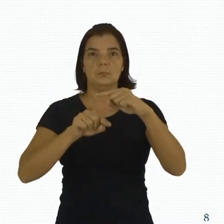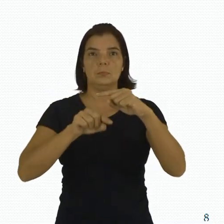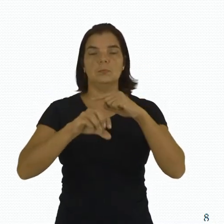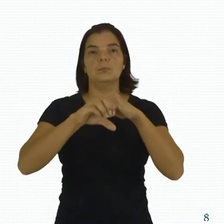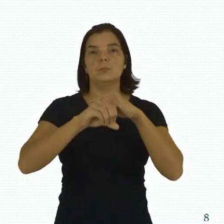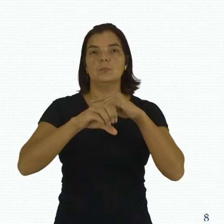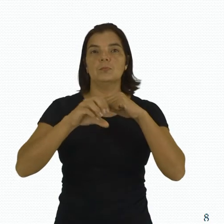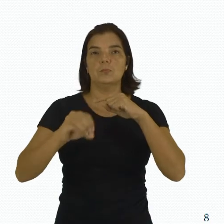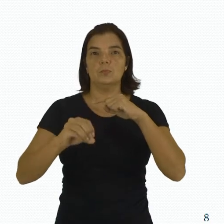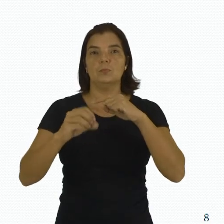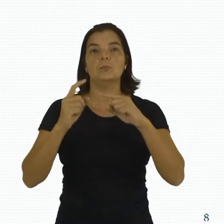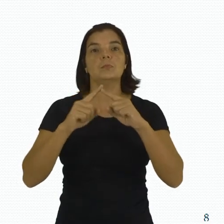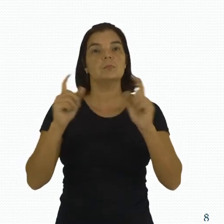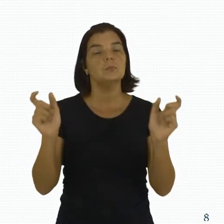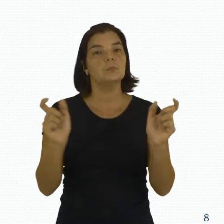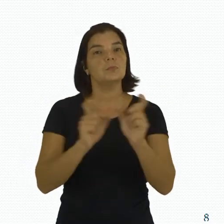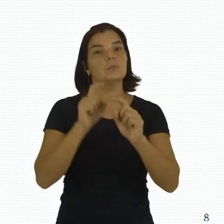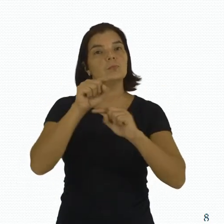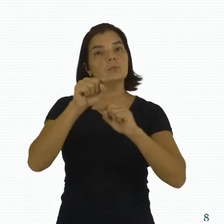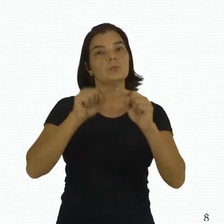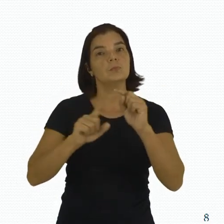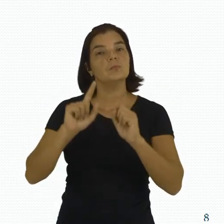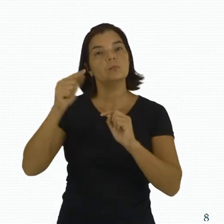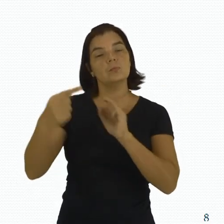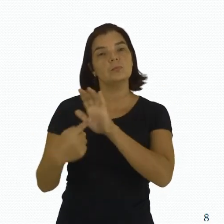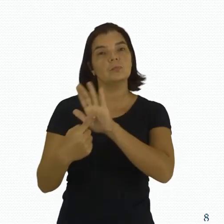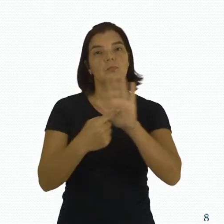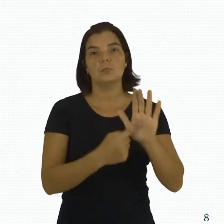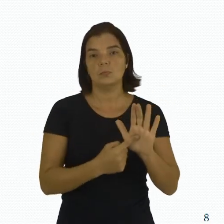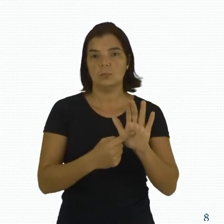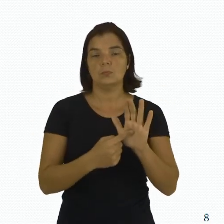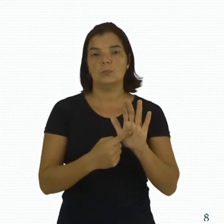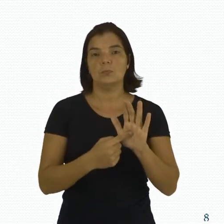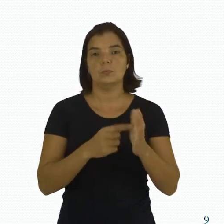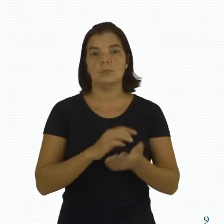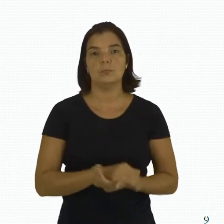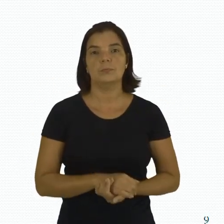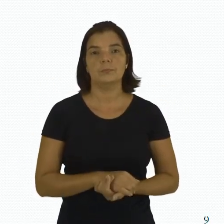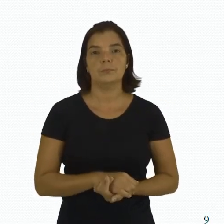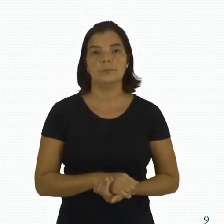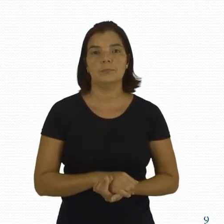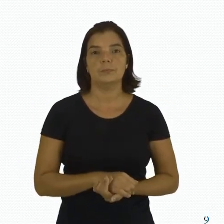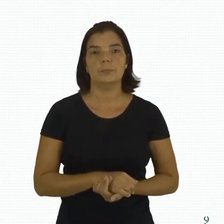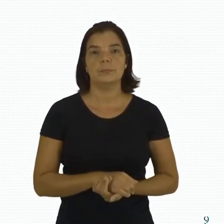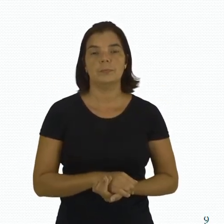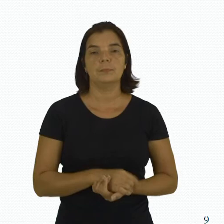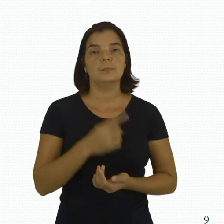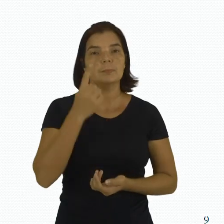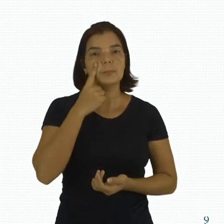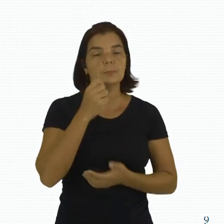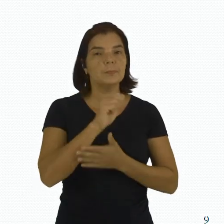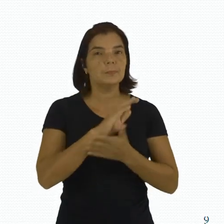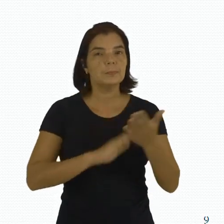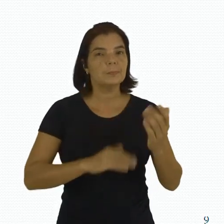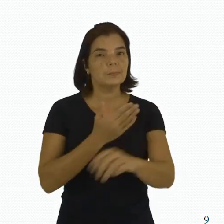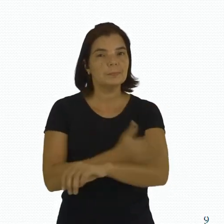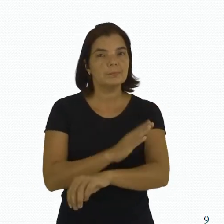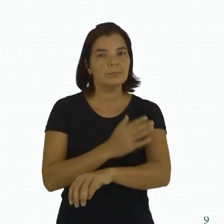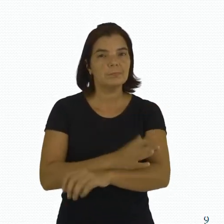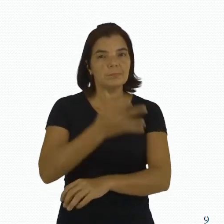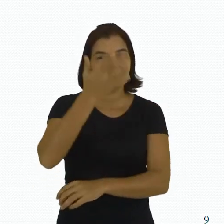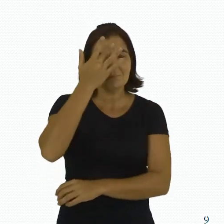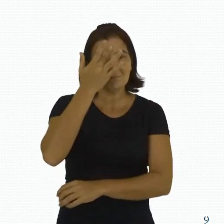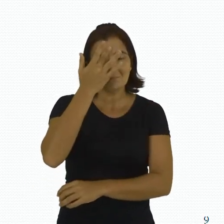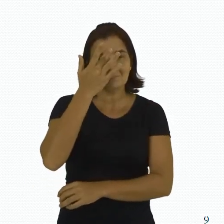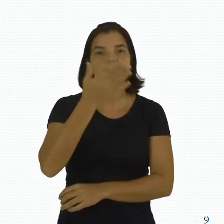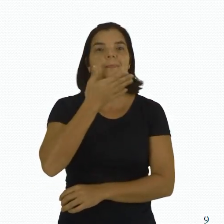aí nós teríamos outra fração geratriz aí representando uma outra dízima periódica. Então, vamos para um exercício aqui para você firmar melhor essa